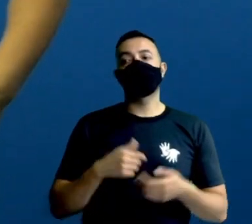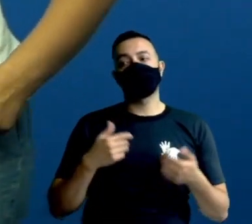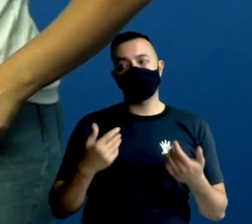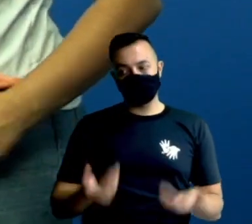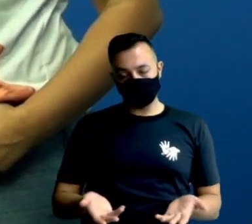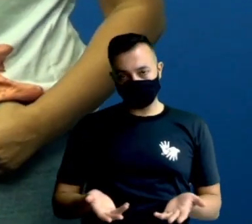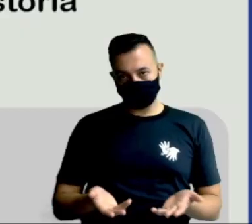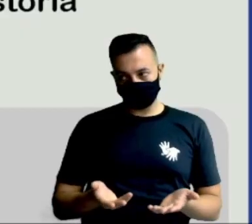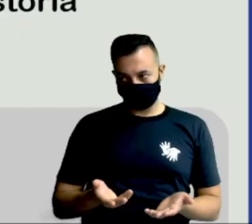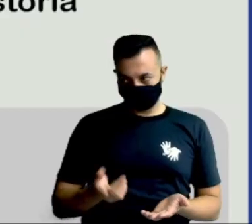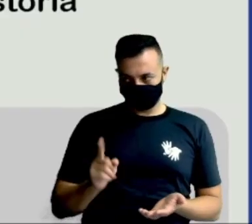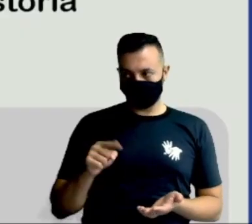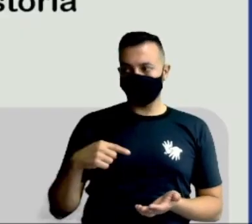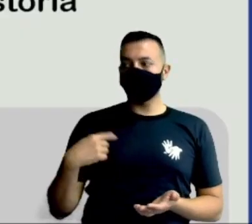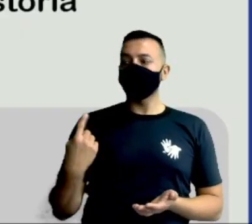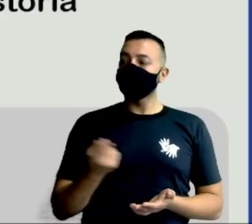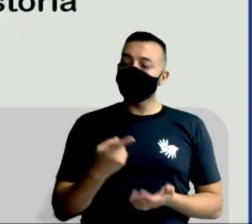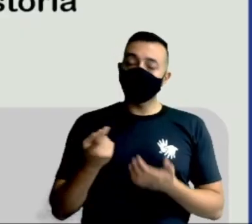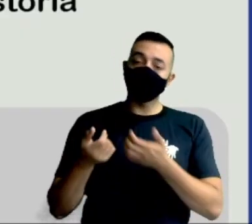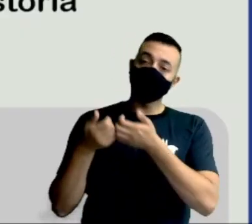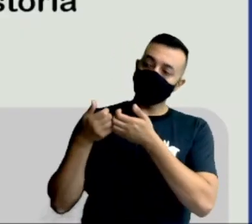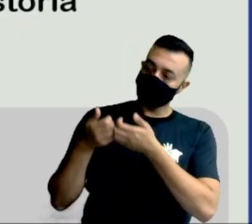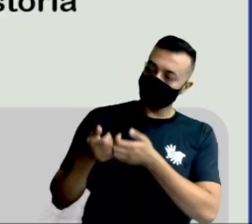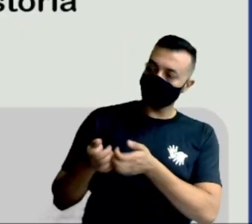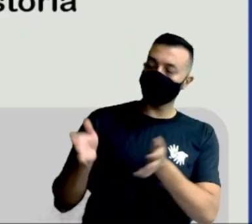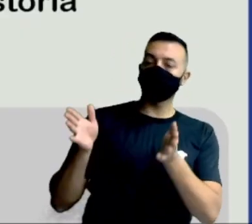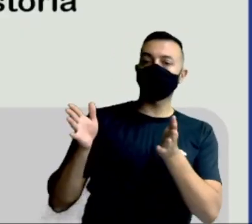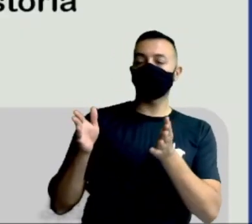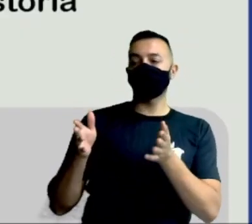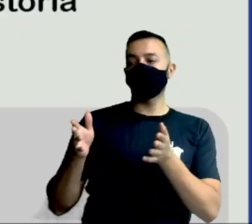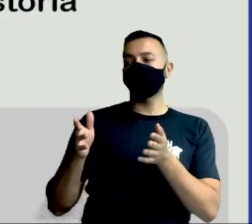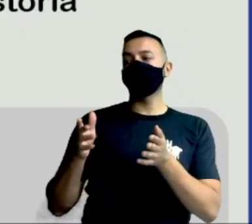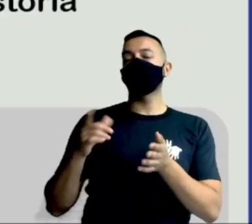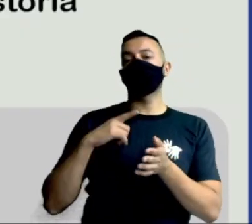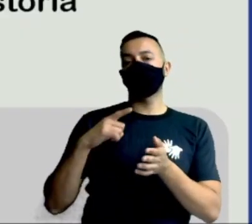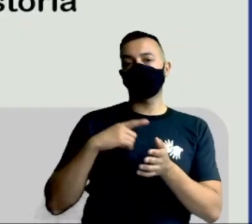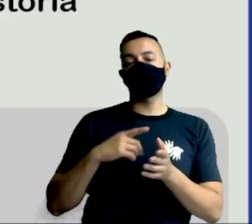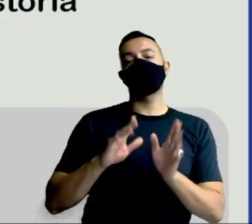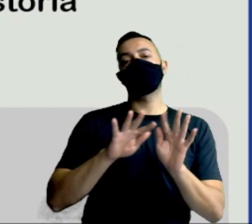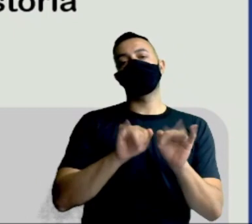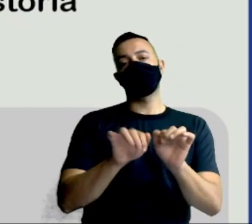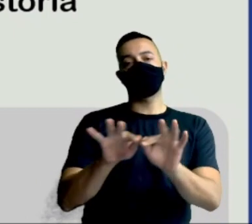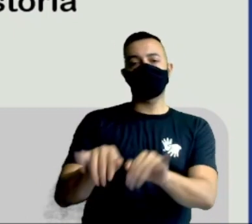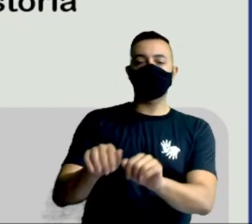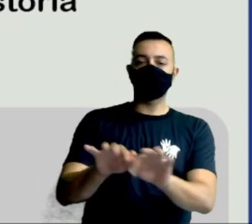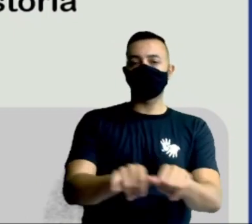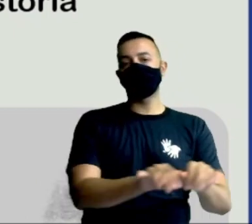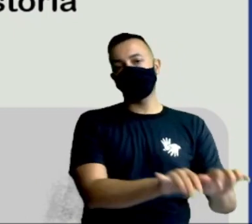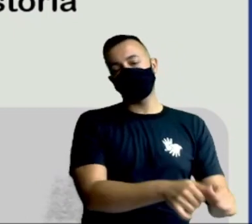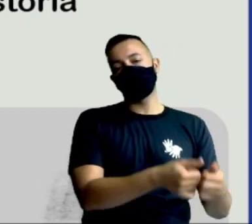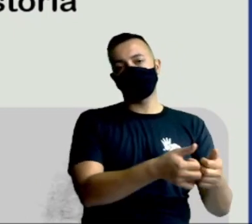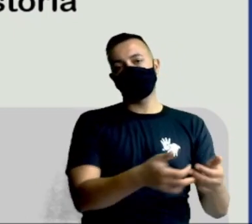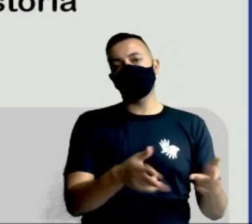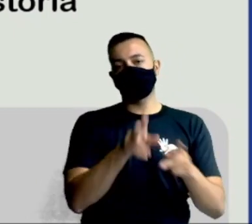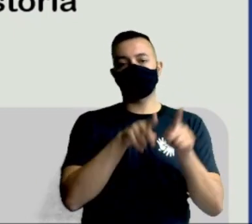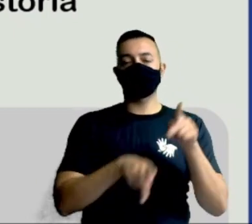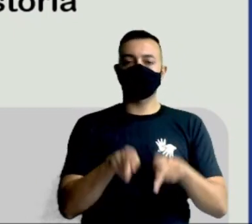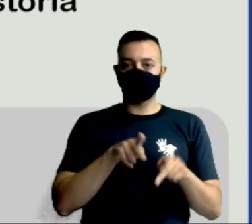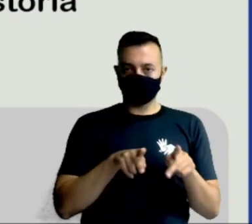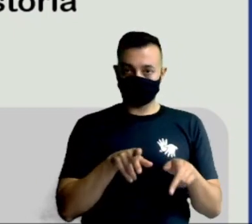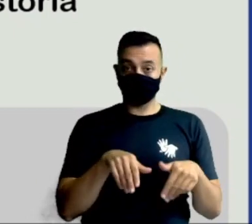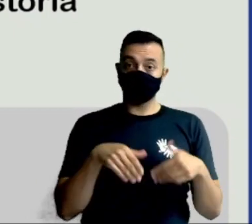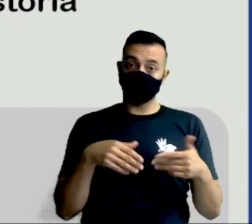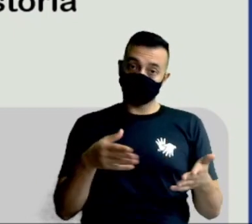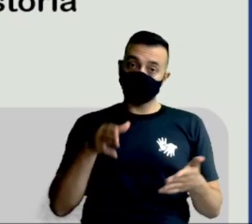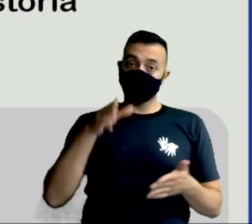Então, nossa gênese, o começo da nossa história, vai se tornar o apocalipse de muitos povos, né? Do mesmo modo que o